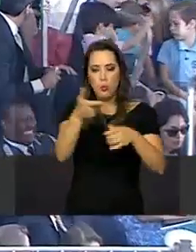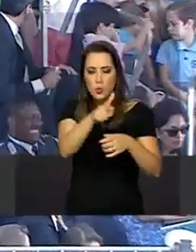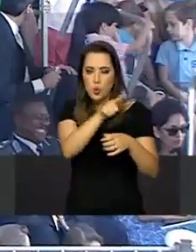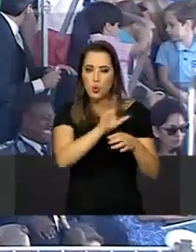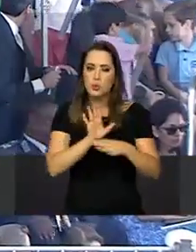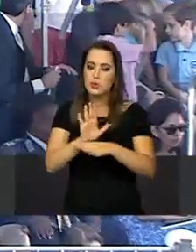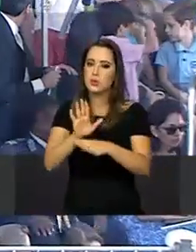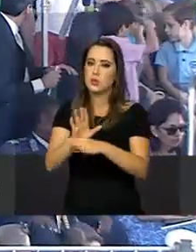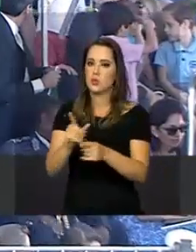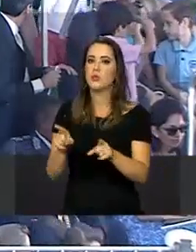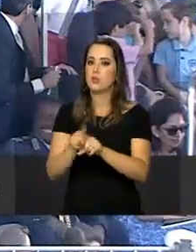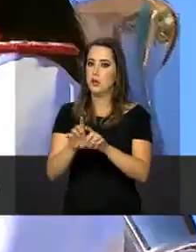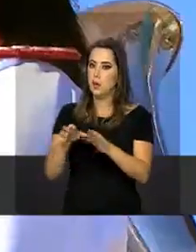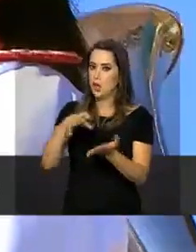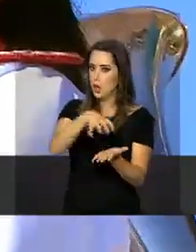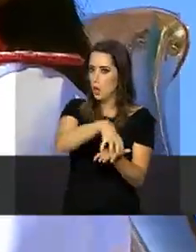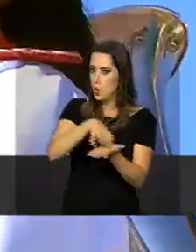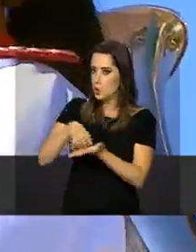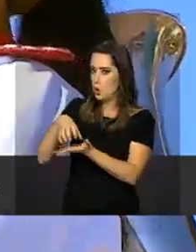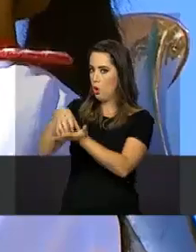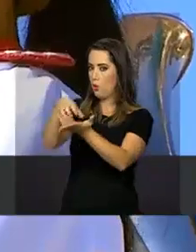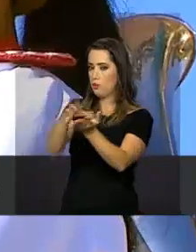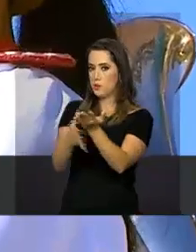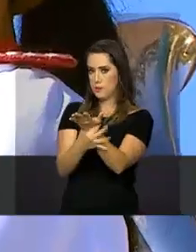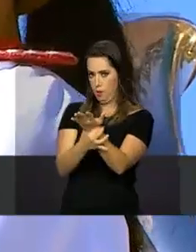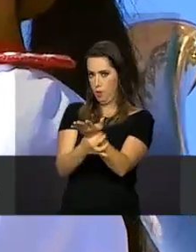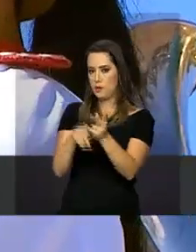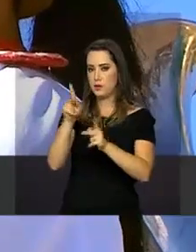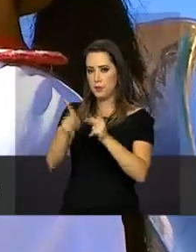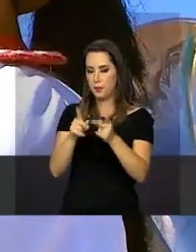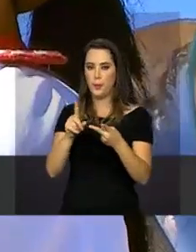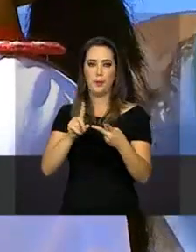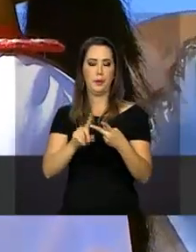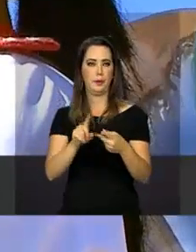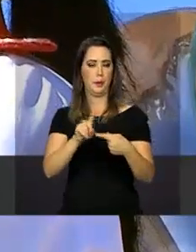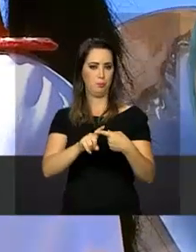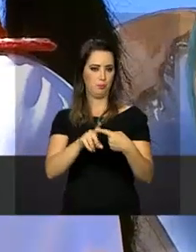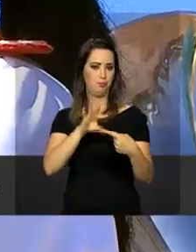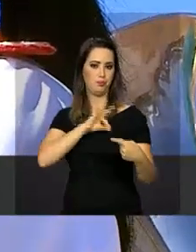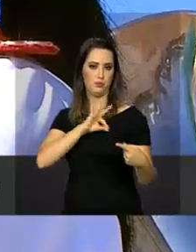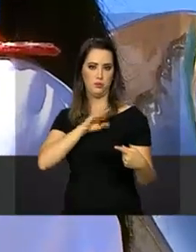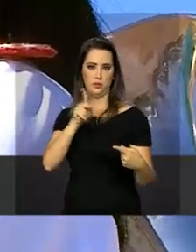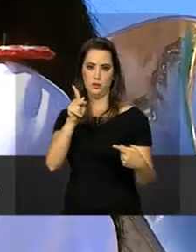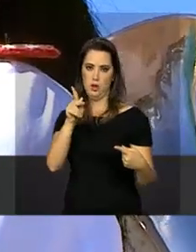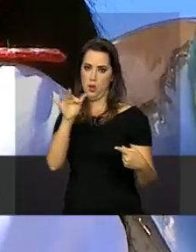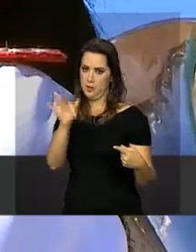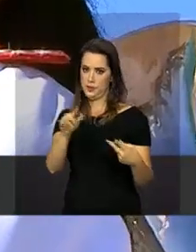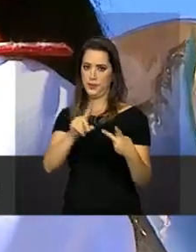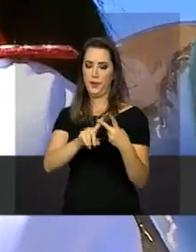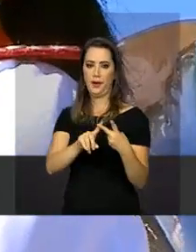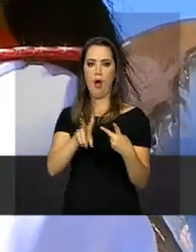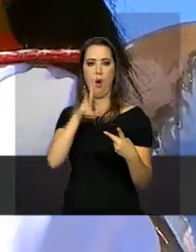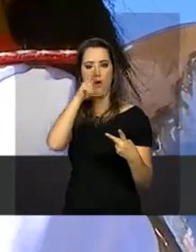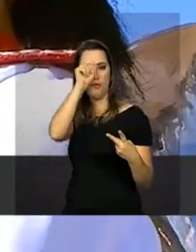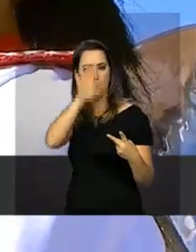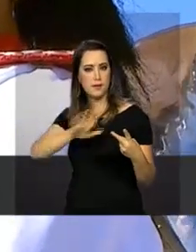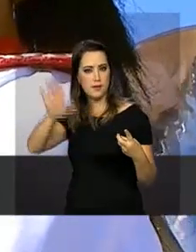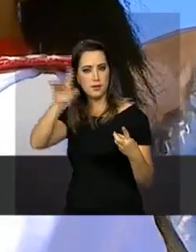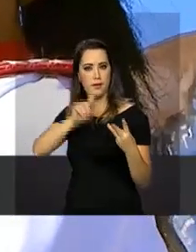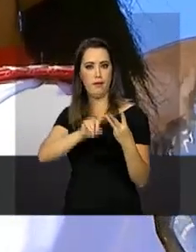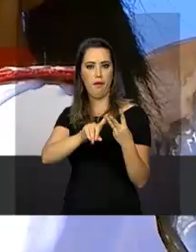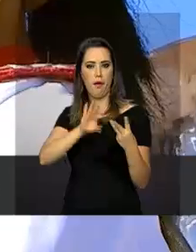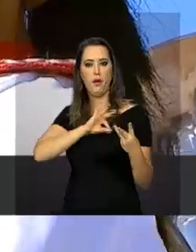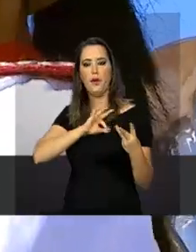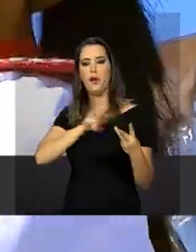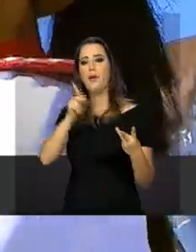de segurança pública, que também participam do desfile. Polícia Federal, Polícia Rodoviária, Força Nacional de Segurança,